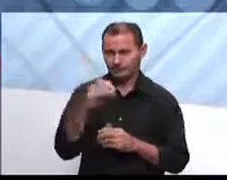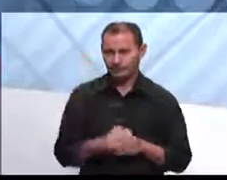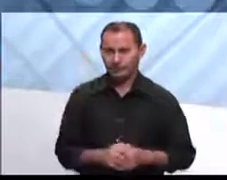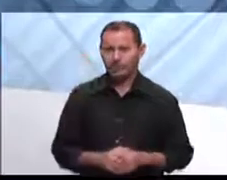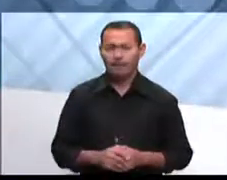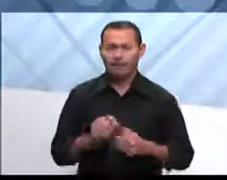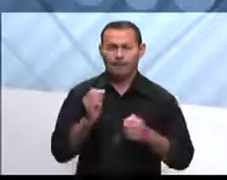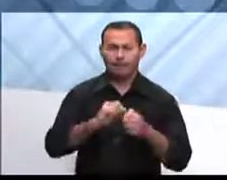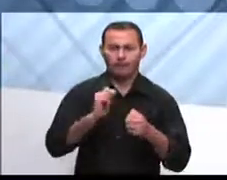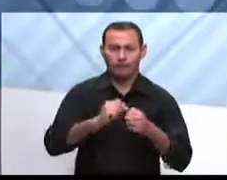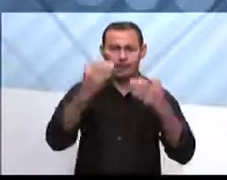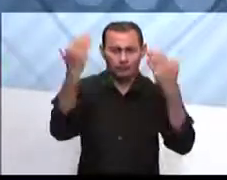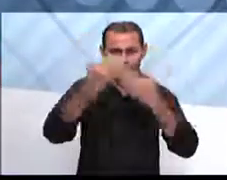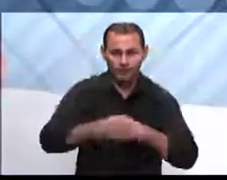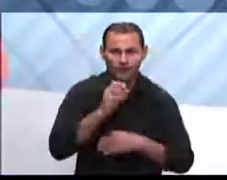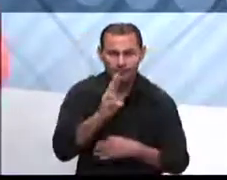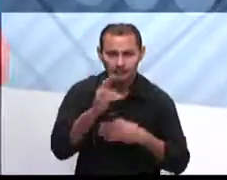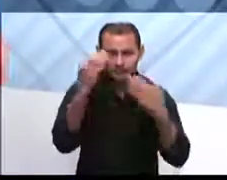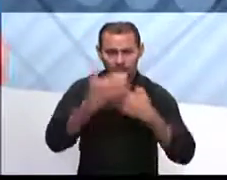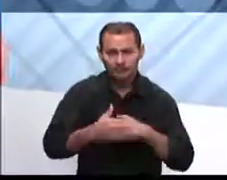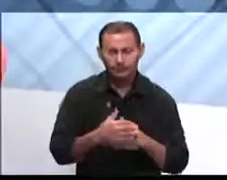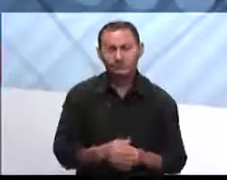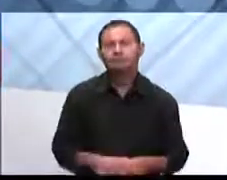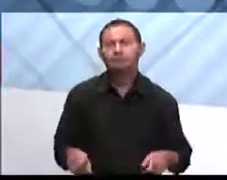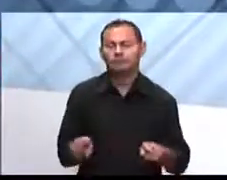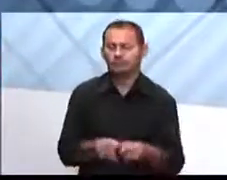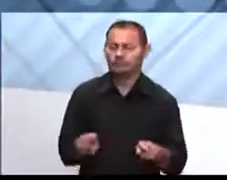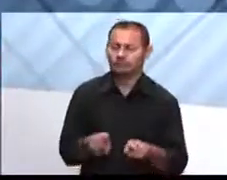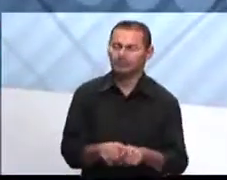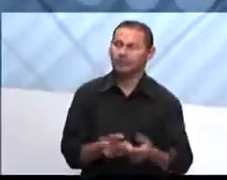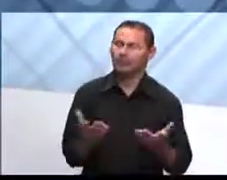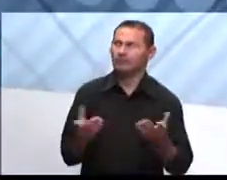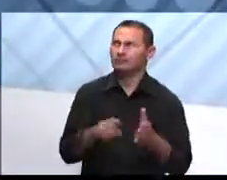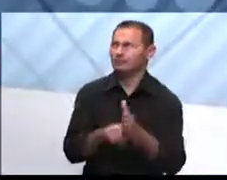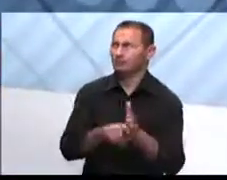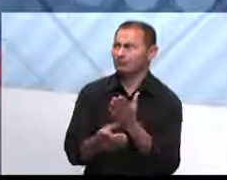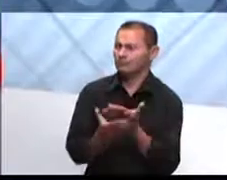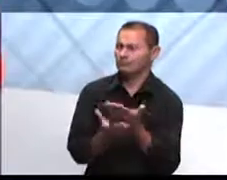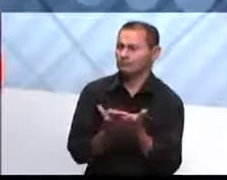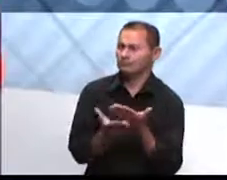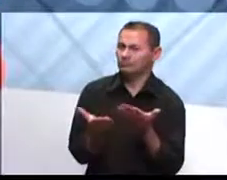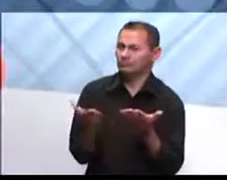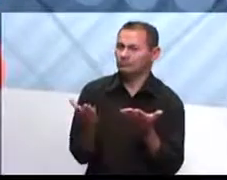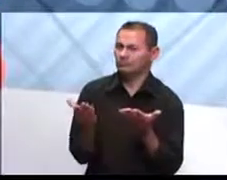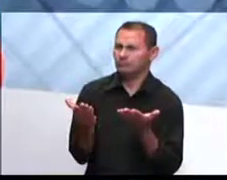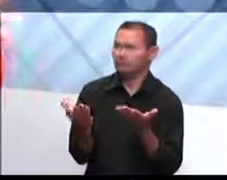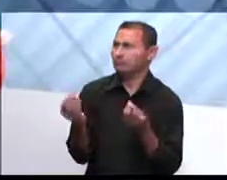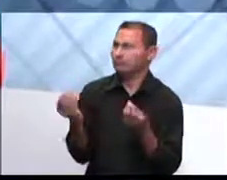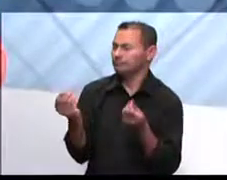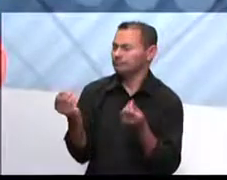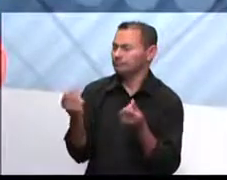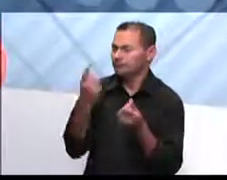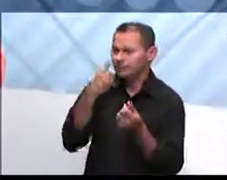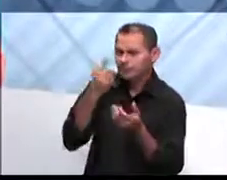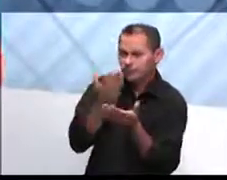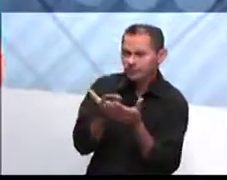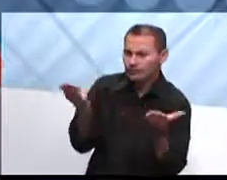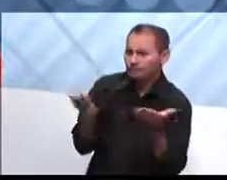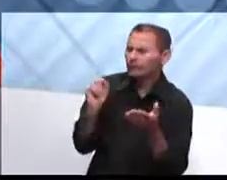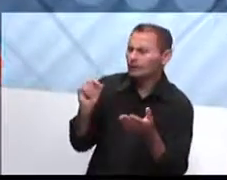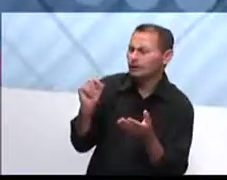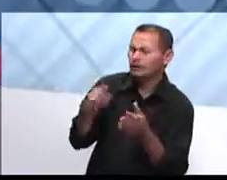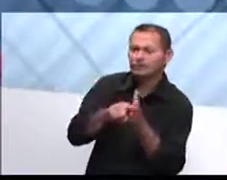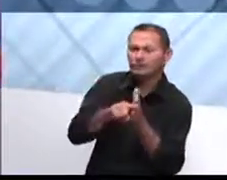para a realização da prova, tá? E também, né, falou assim, ah, a pesquisa do que a gente viu hoje, né? O que